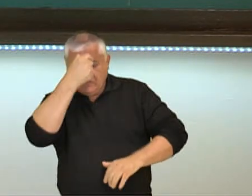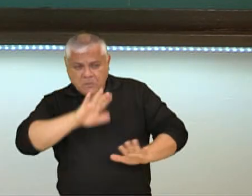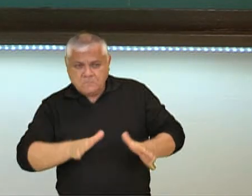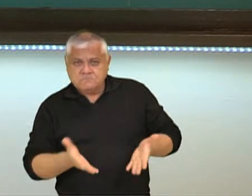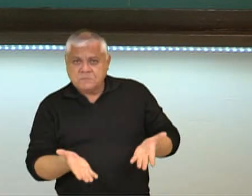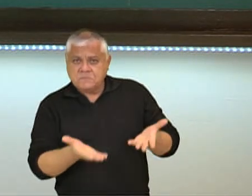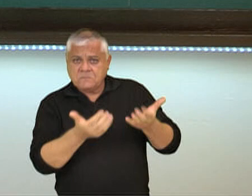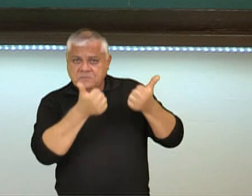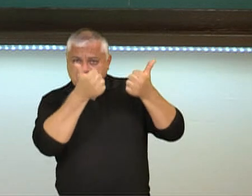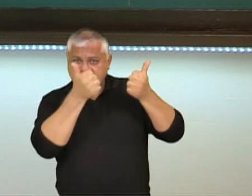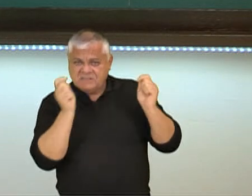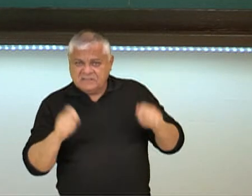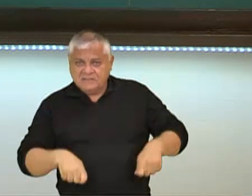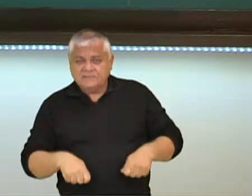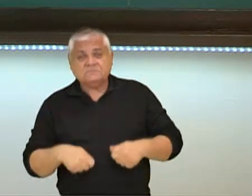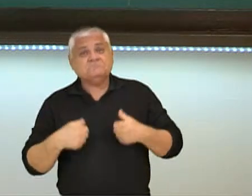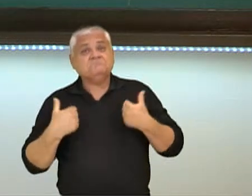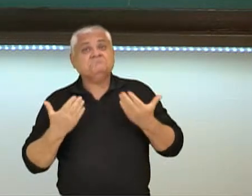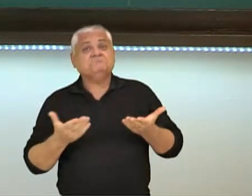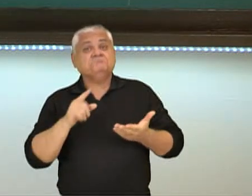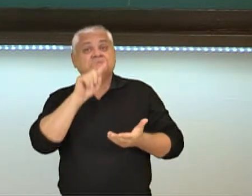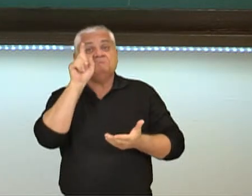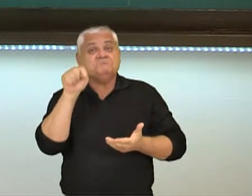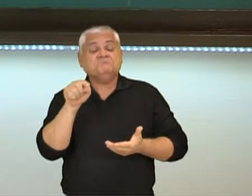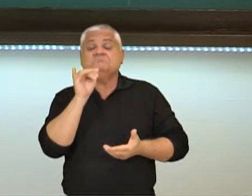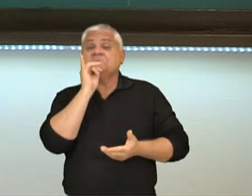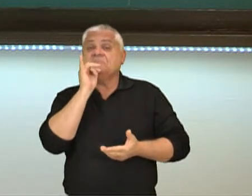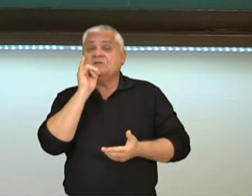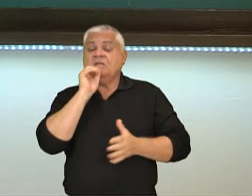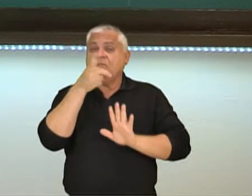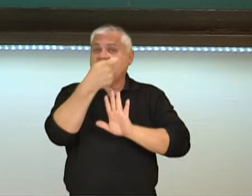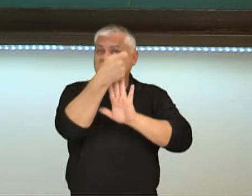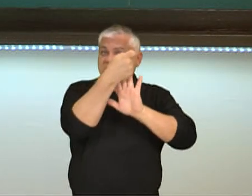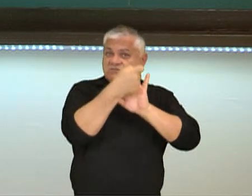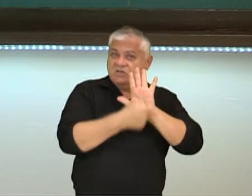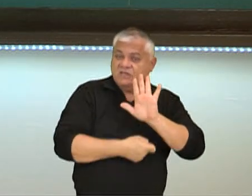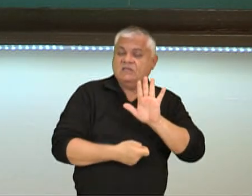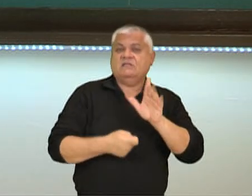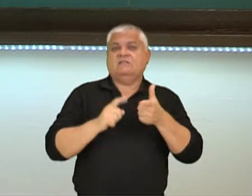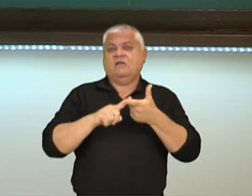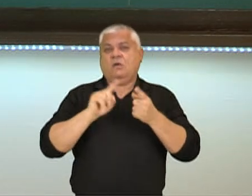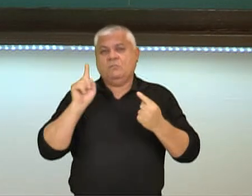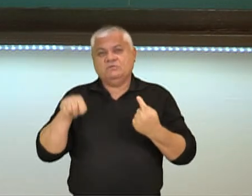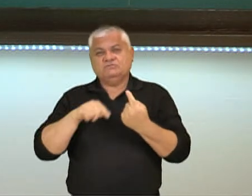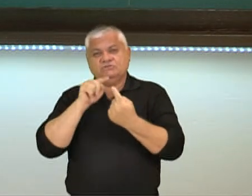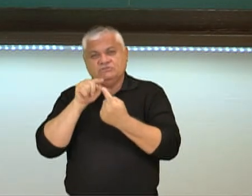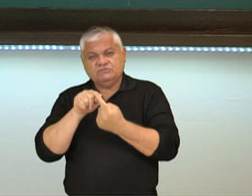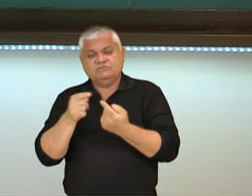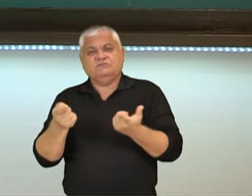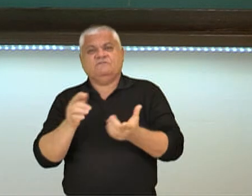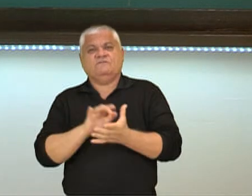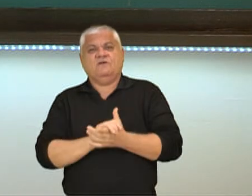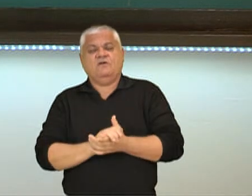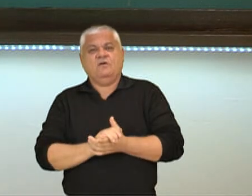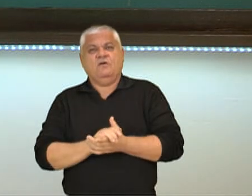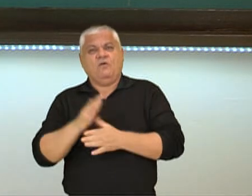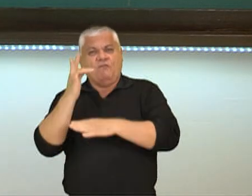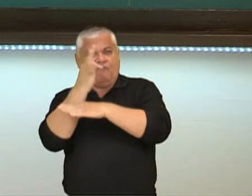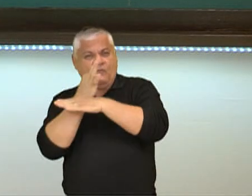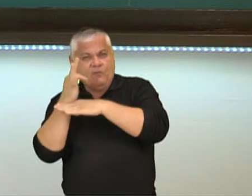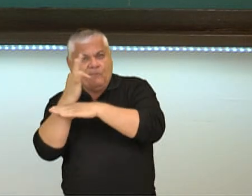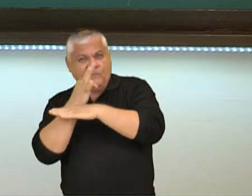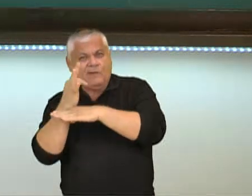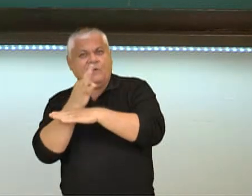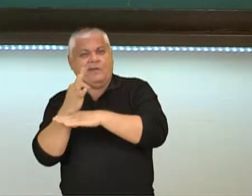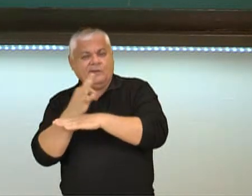escrita, que ela seja desenvolvida, escrita de maneira mais objetiva, de maneira formal,